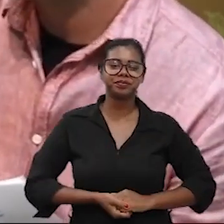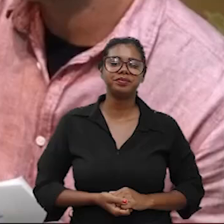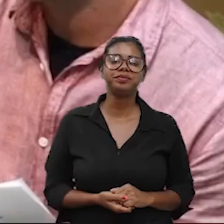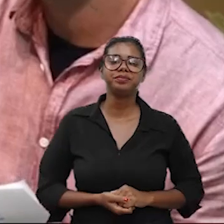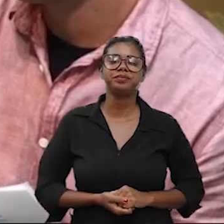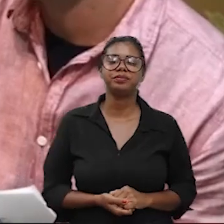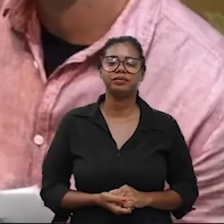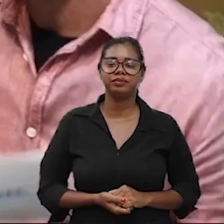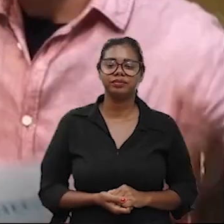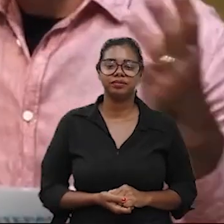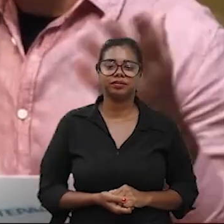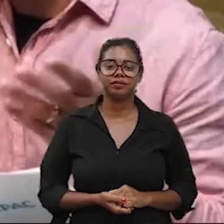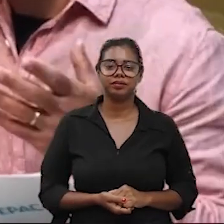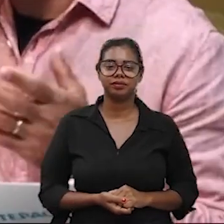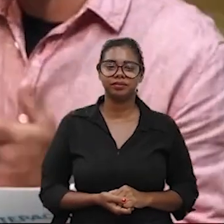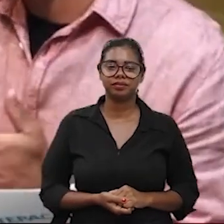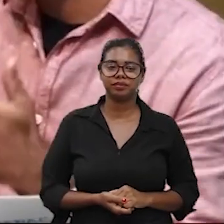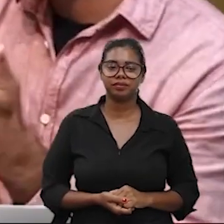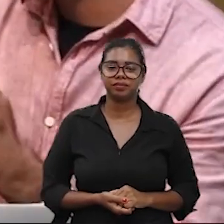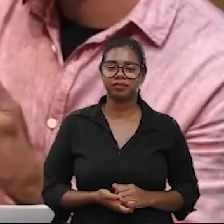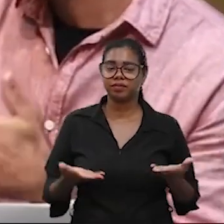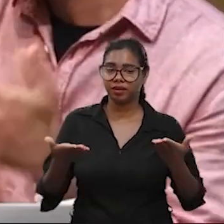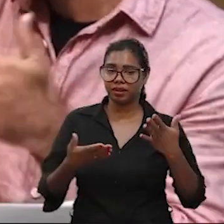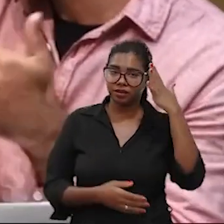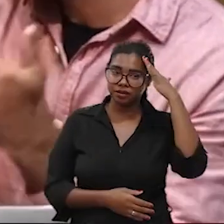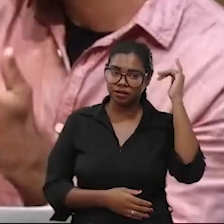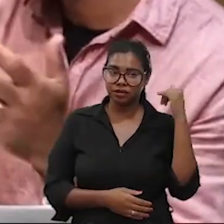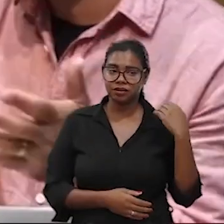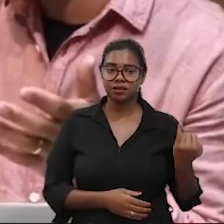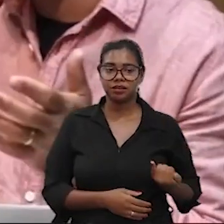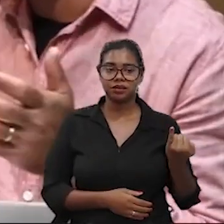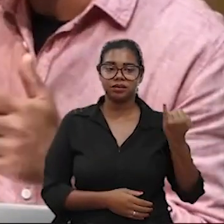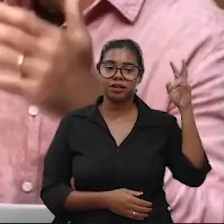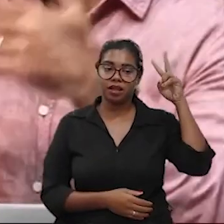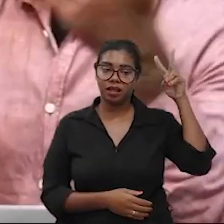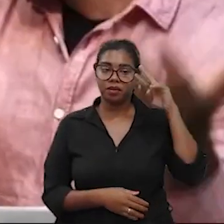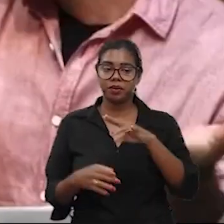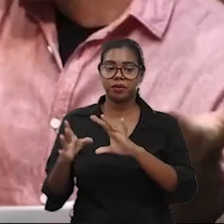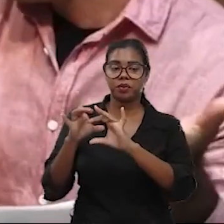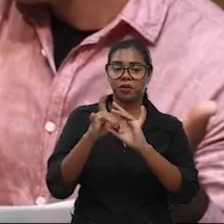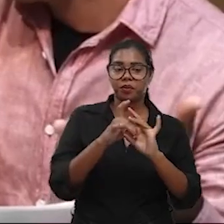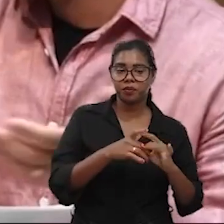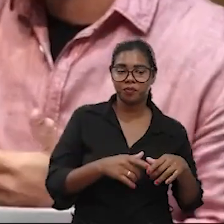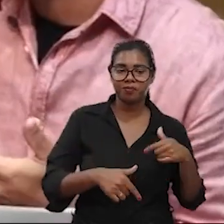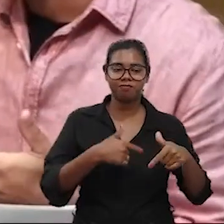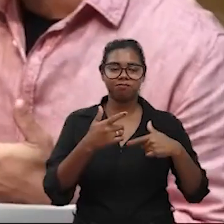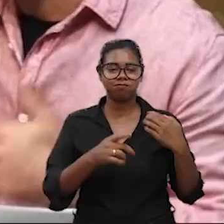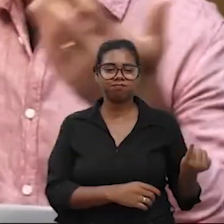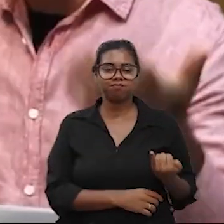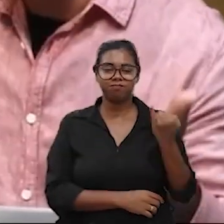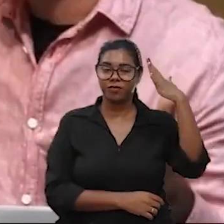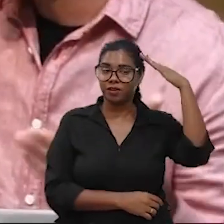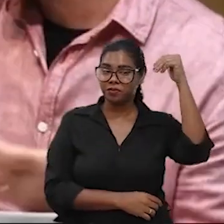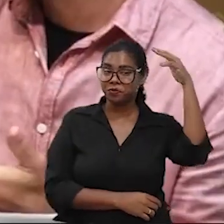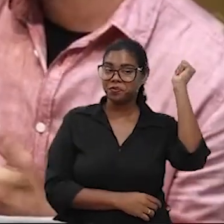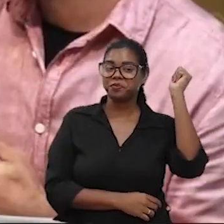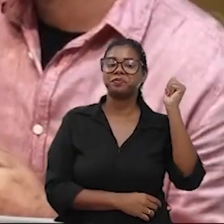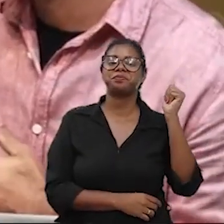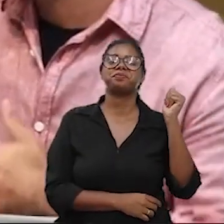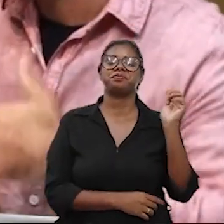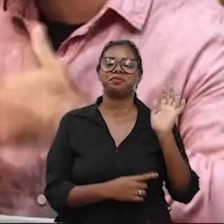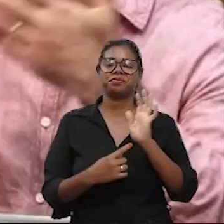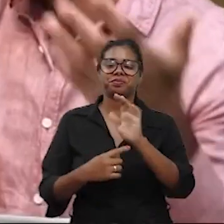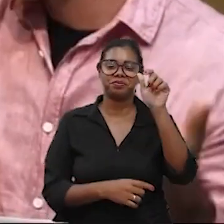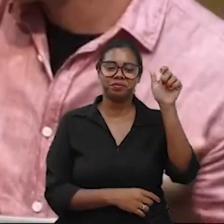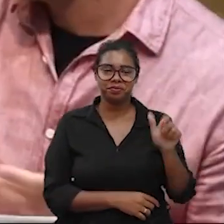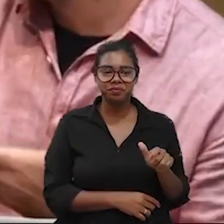Álvaro, a gente sabe, e é importante lembrar que nesse contexto você trabalha com pessoas importantes, né, são artistas, são pessoas que têm